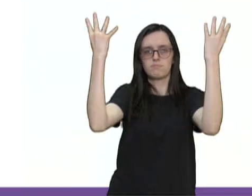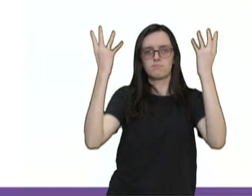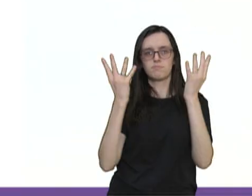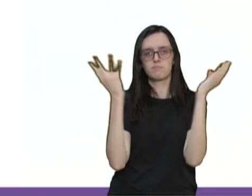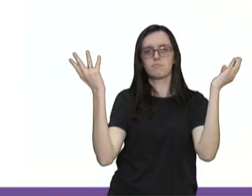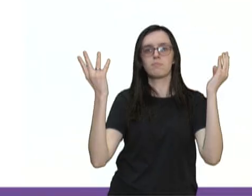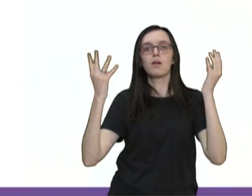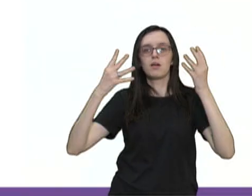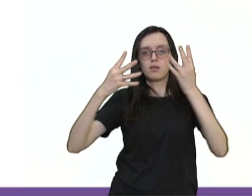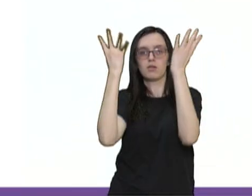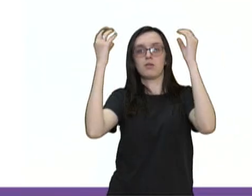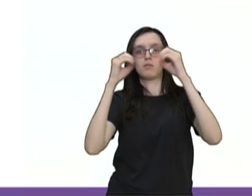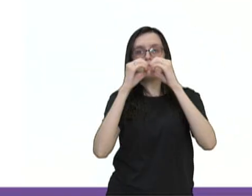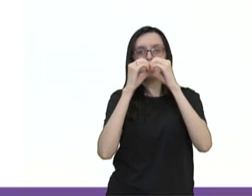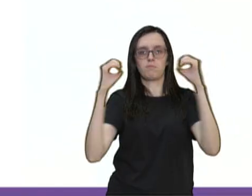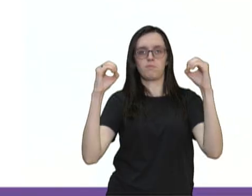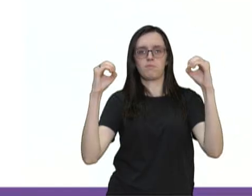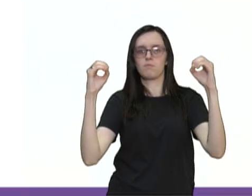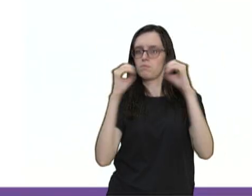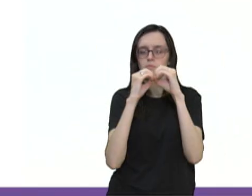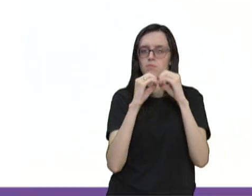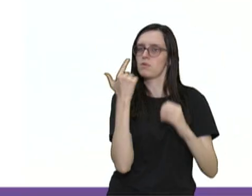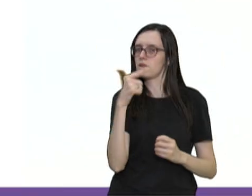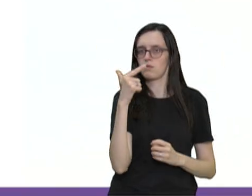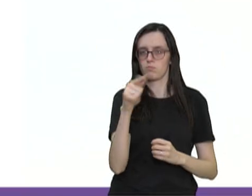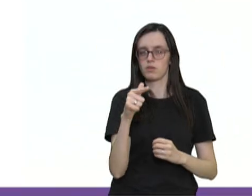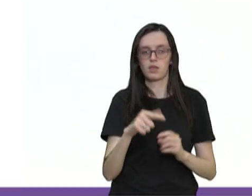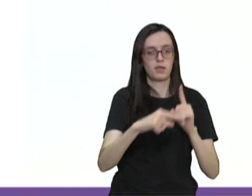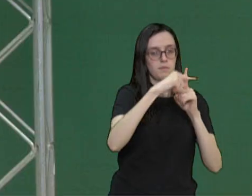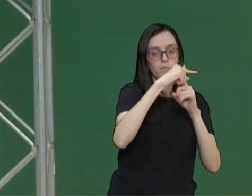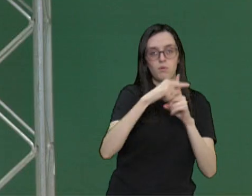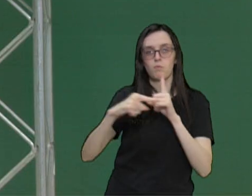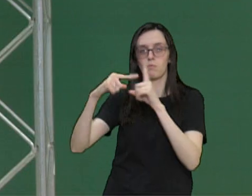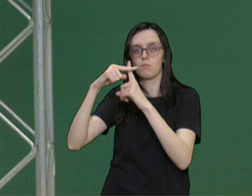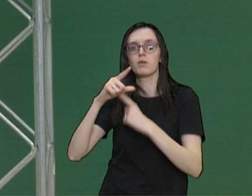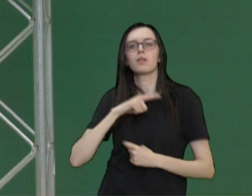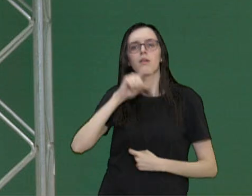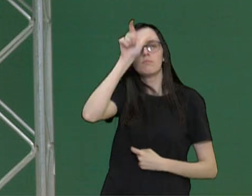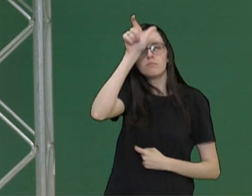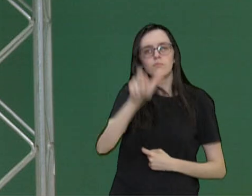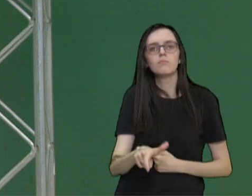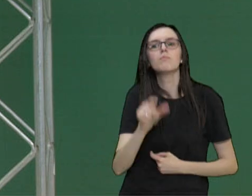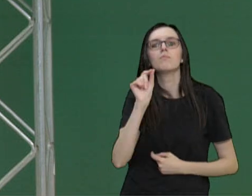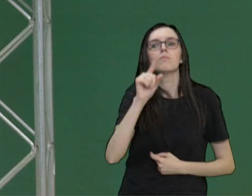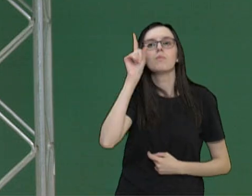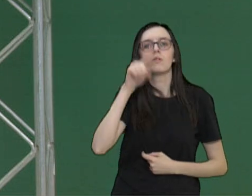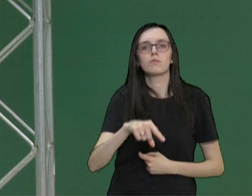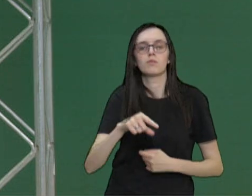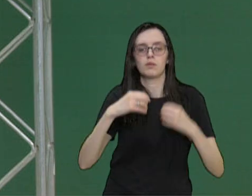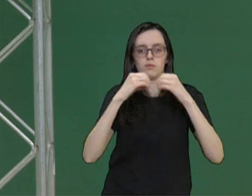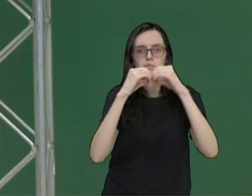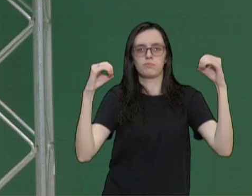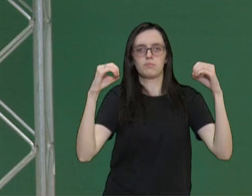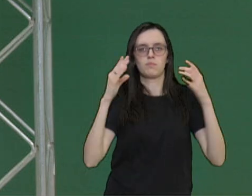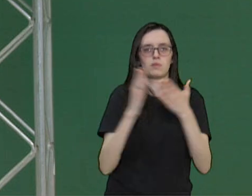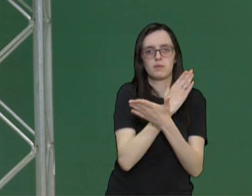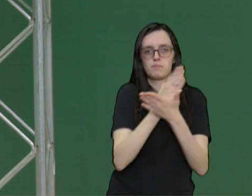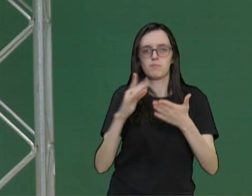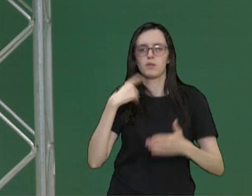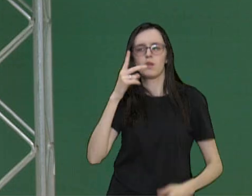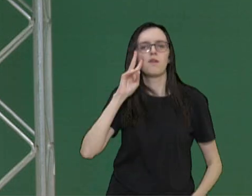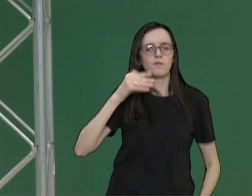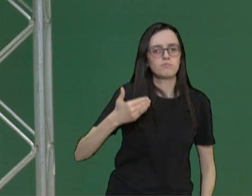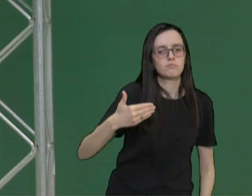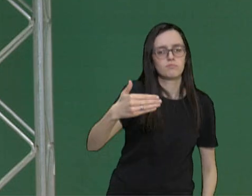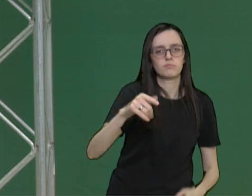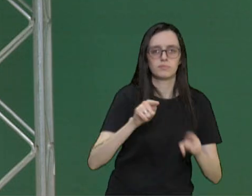que chamamos de repulsão. Duas cargas positivas, temos aqui entre elas a força de repulsão, coisa que a gente vai ver um pouquinho mais